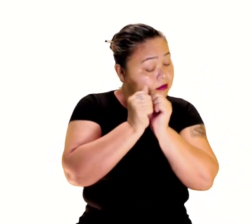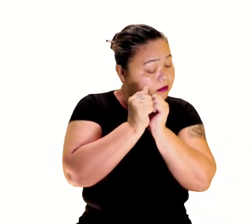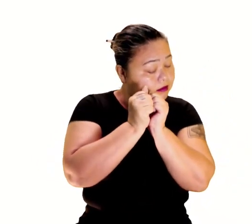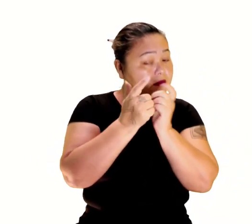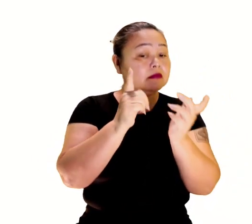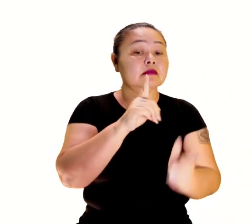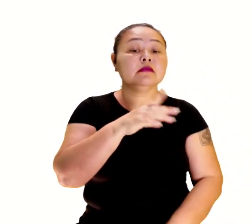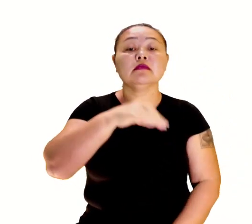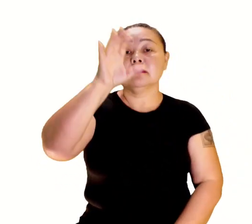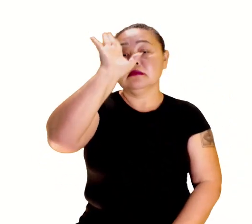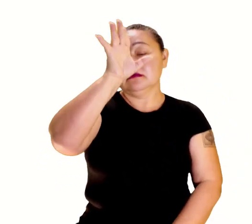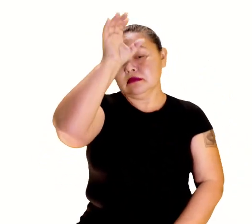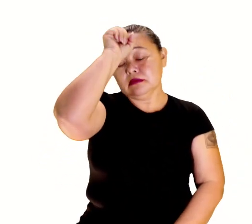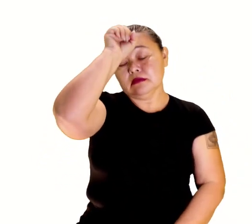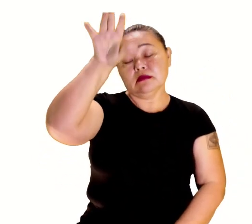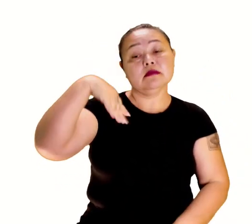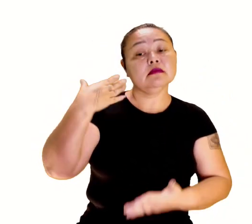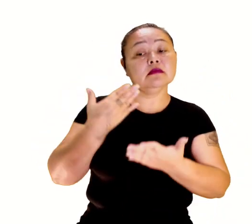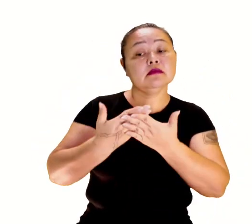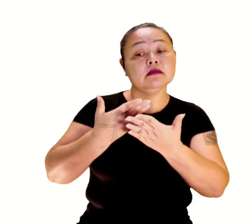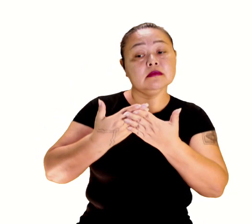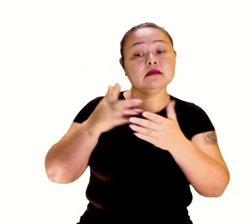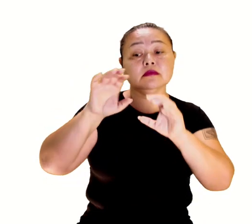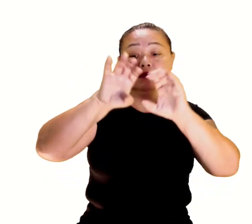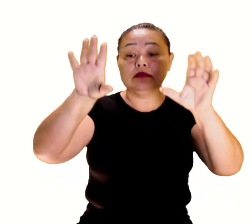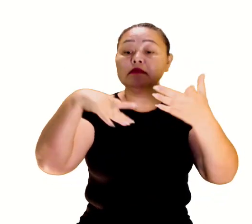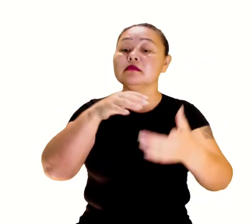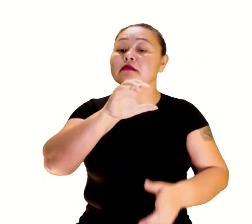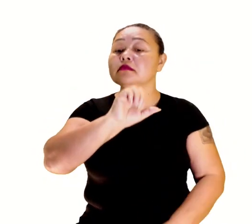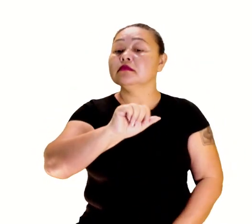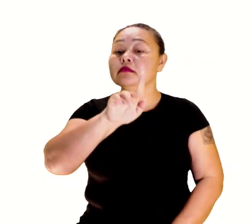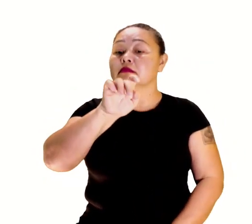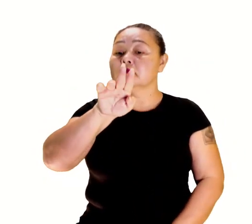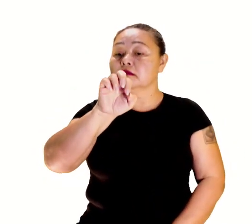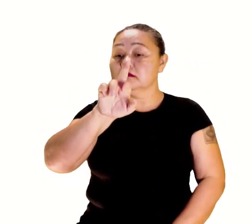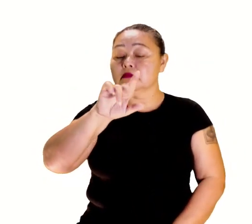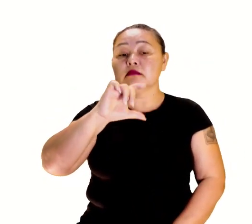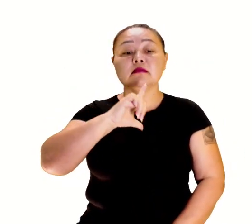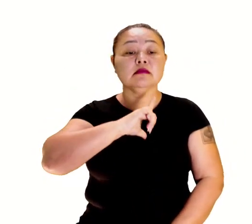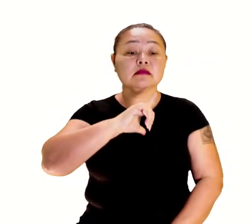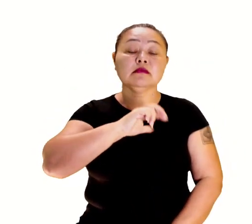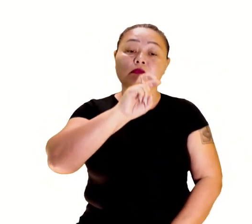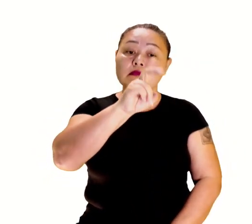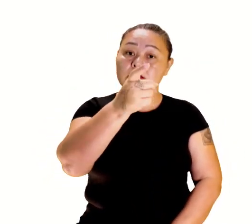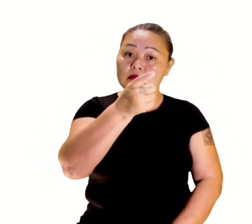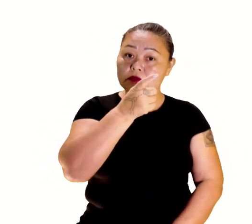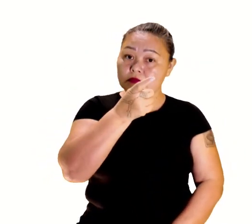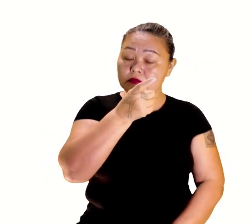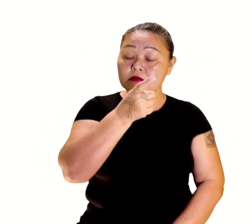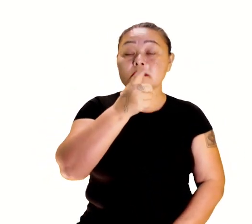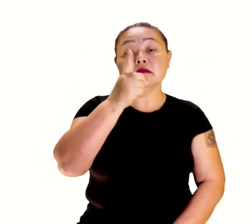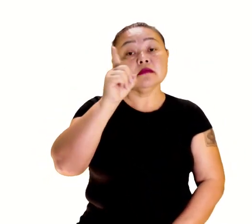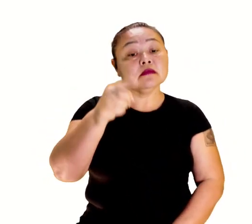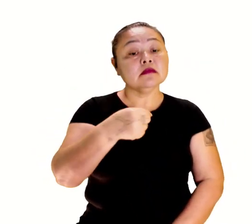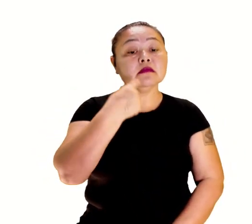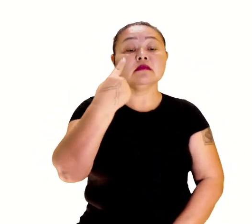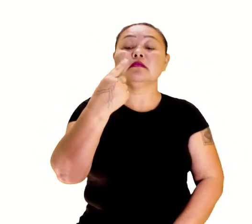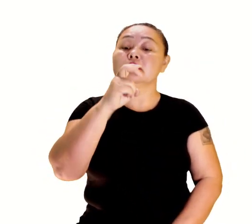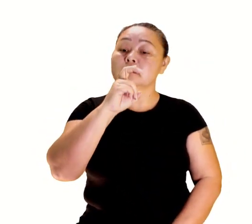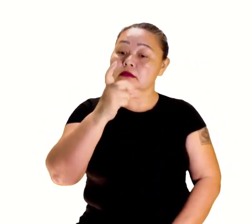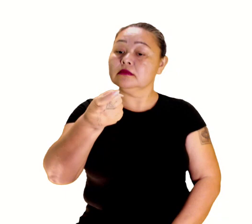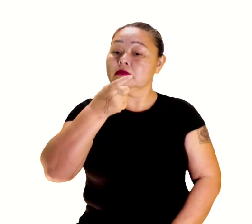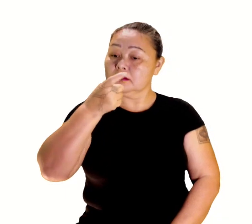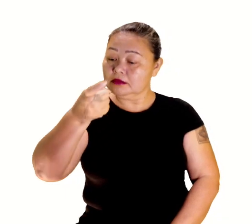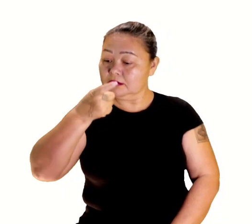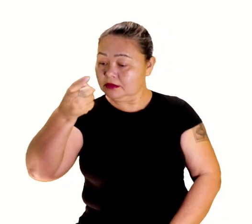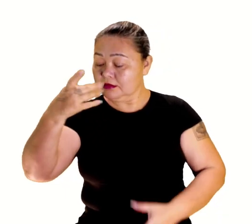nós aprendemos lá na aula de expressão algébrica que ali eu tenho 5x. É como se fosse x mais x mais x mais